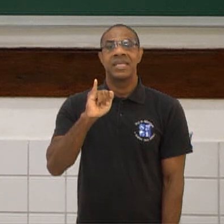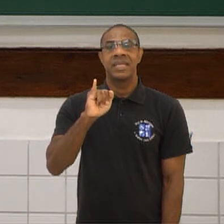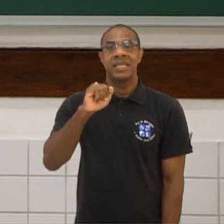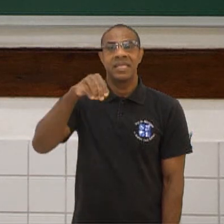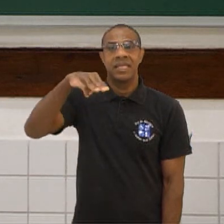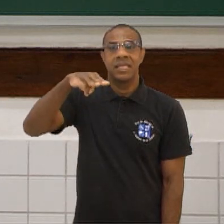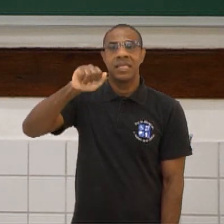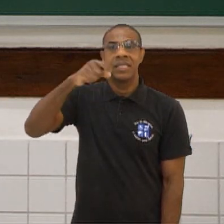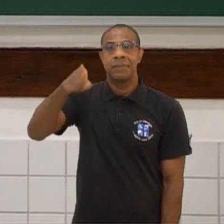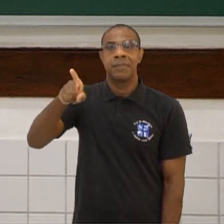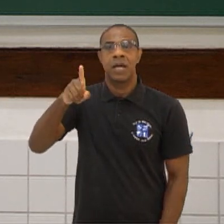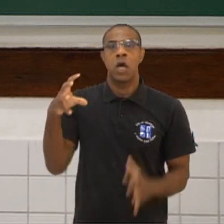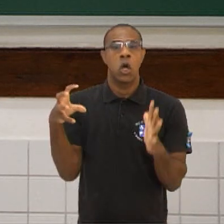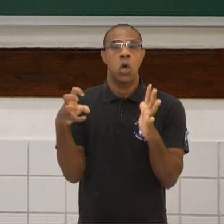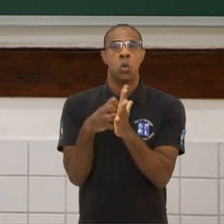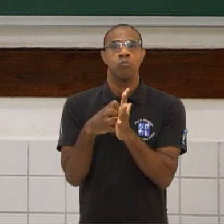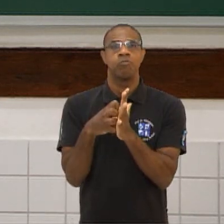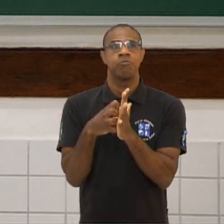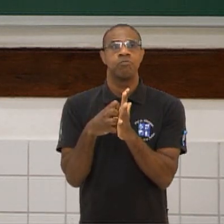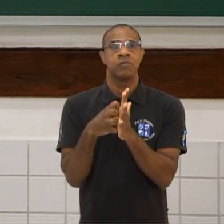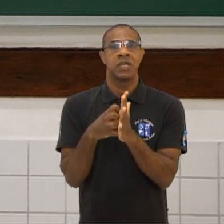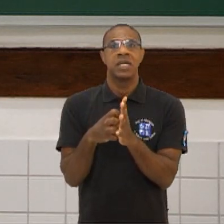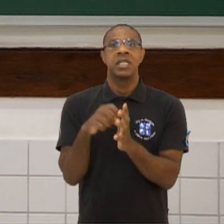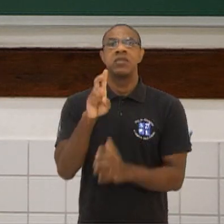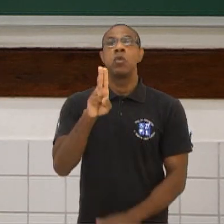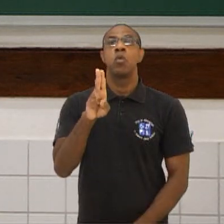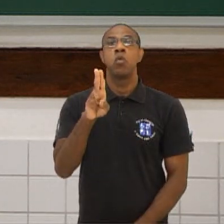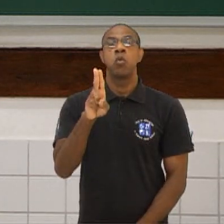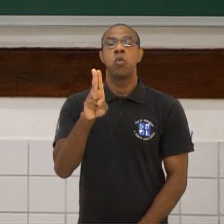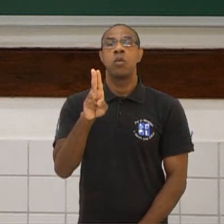ímã em forma de U,